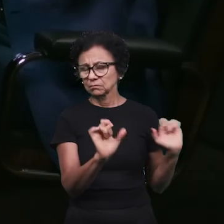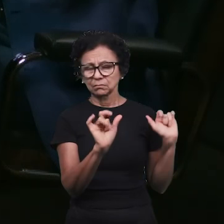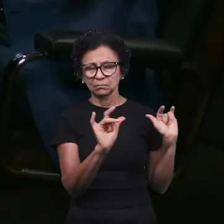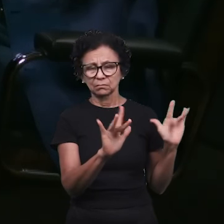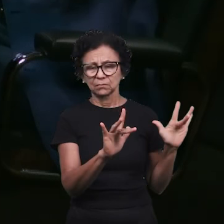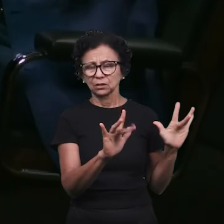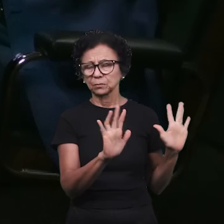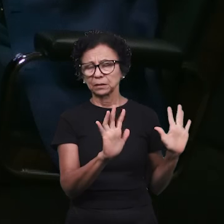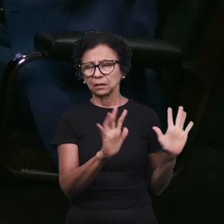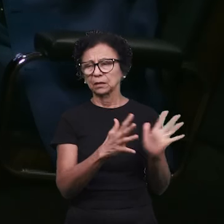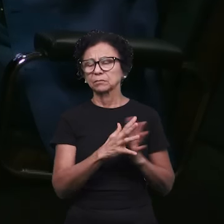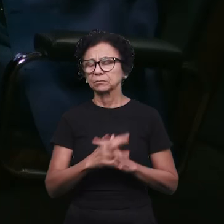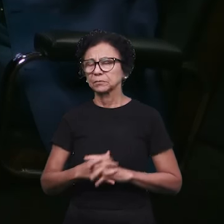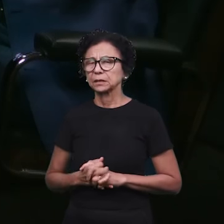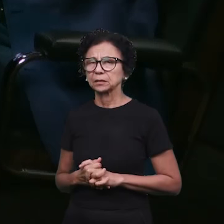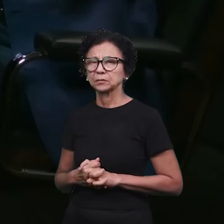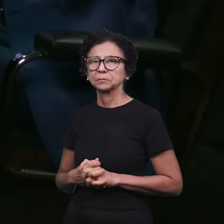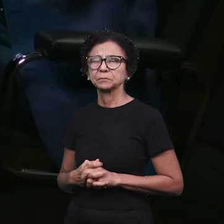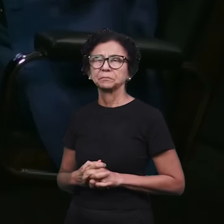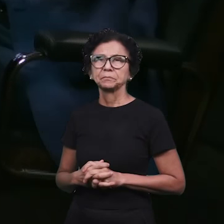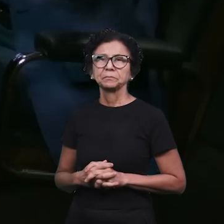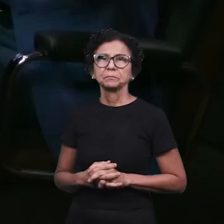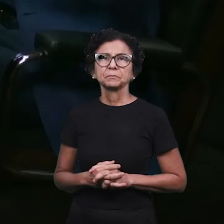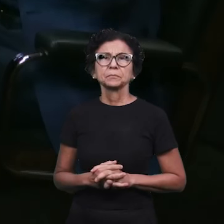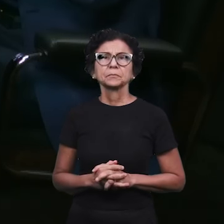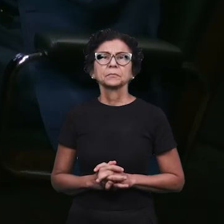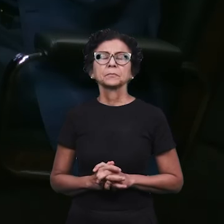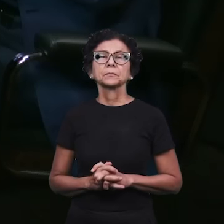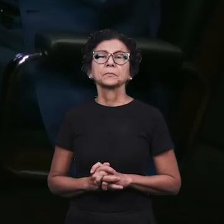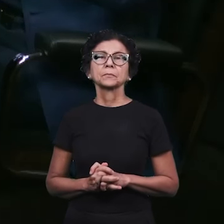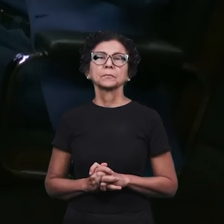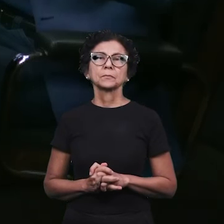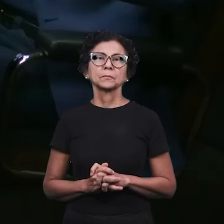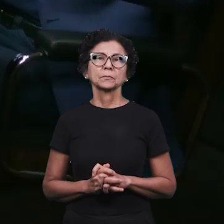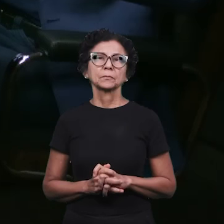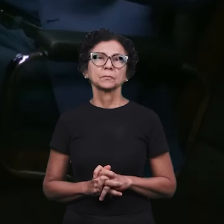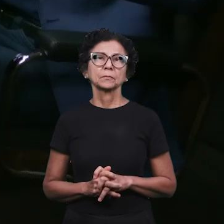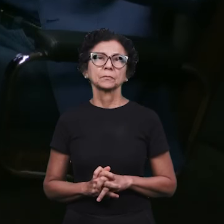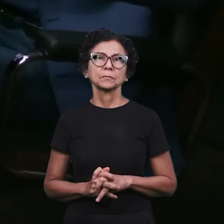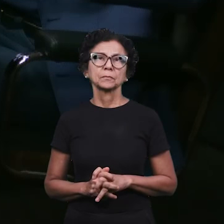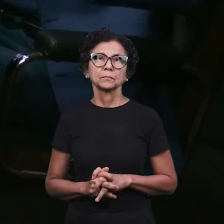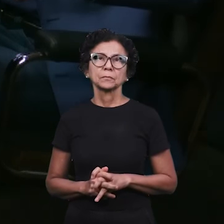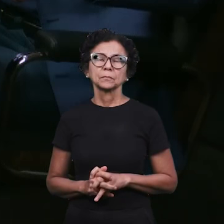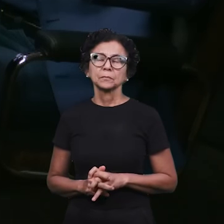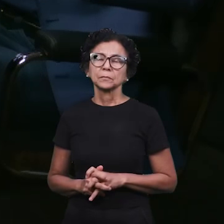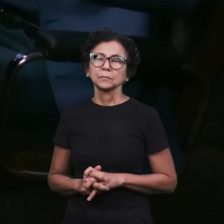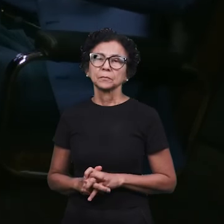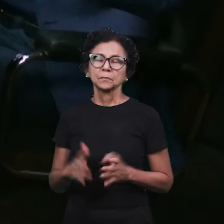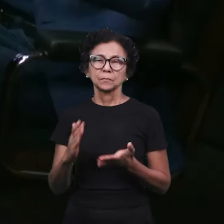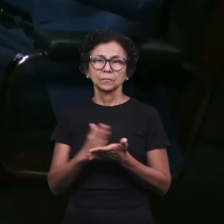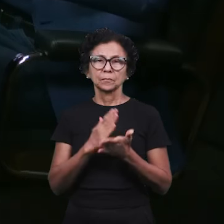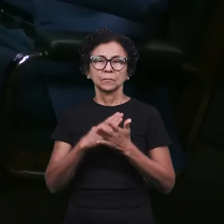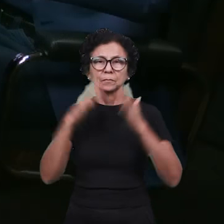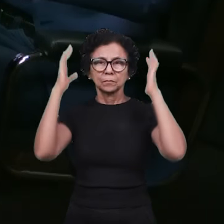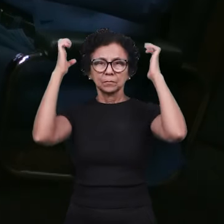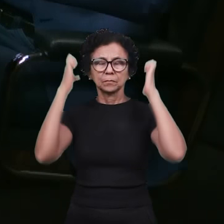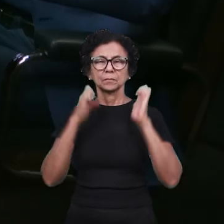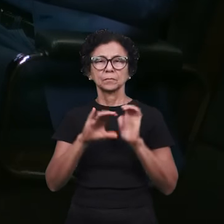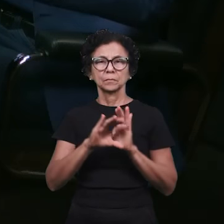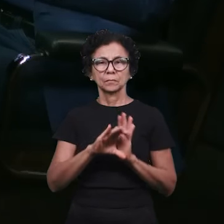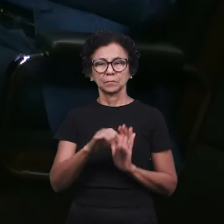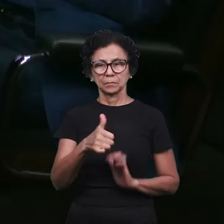Não tem Não valor. tem valor na obra de Deus, né? Exatamente. E finalizando aqui, pastor Luiz, interessante que o livro de Esther, no